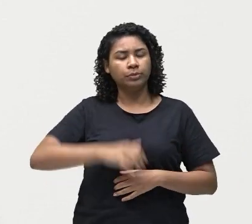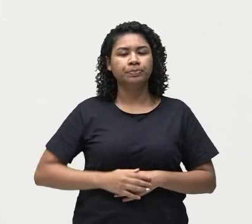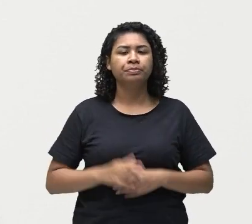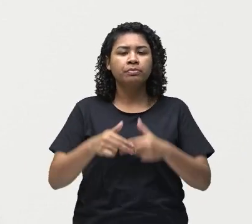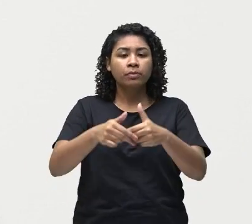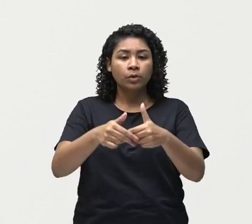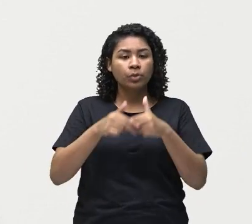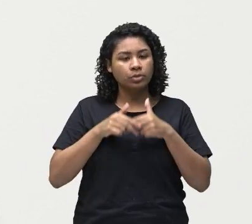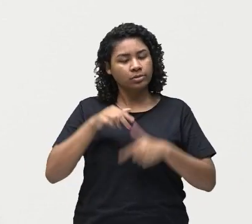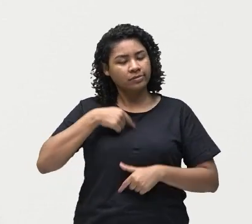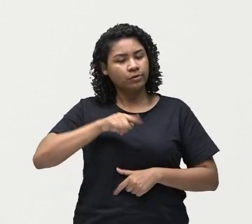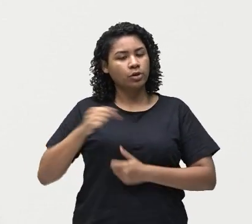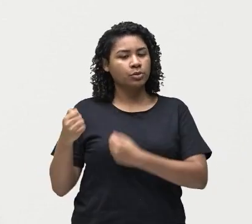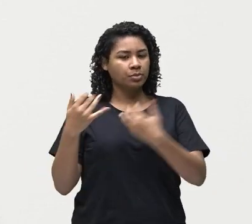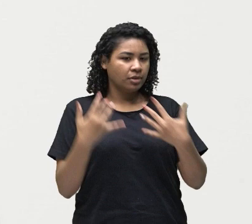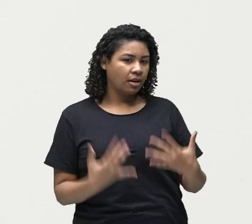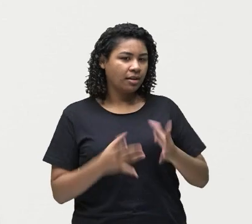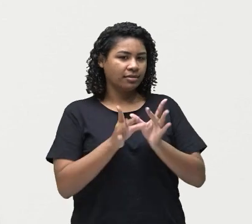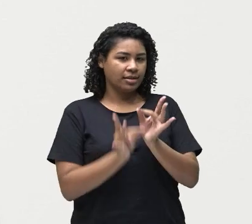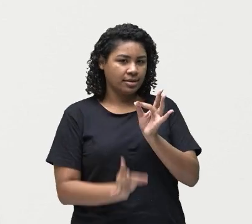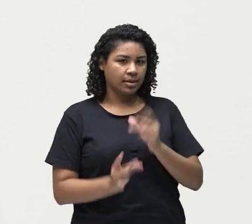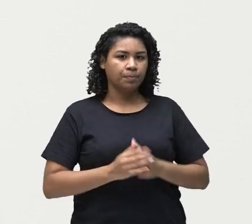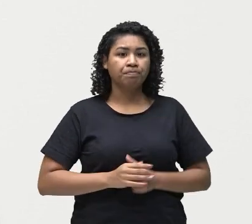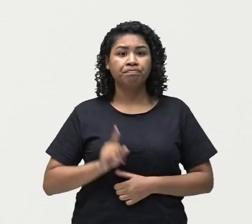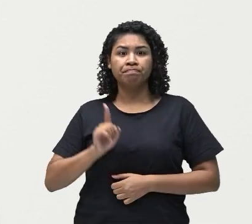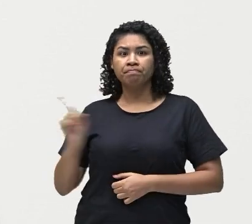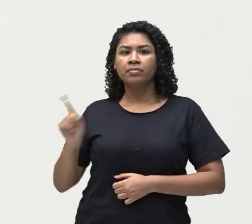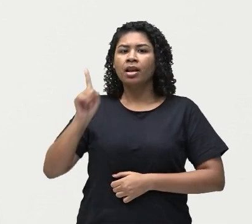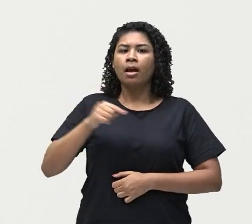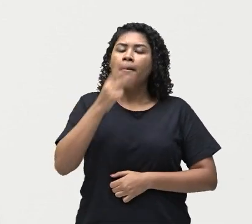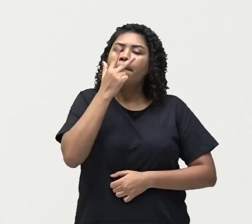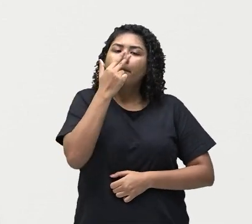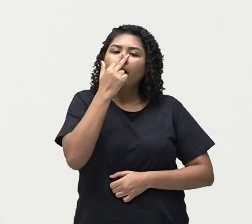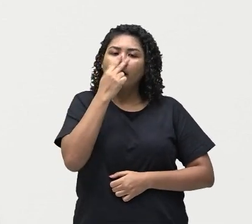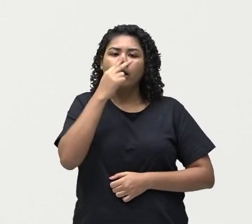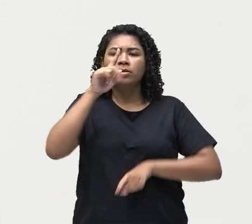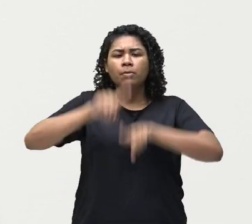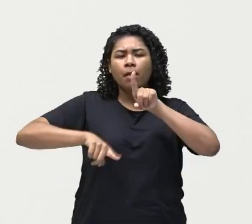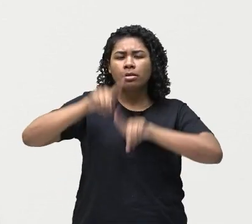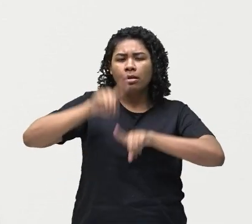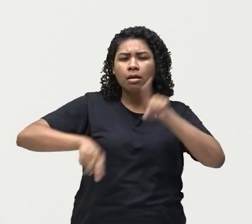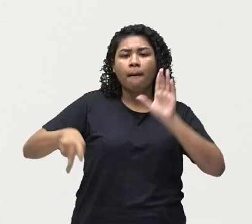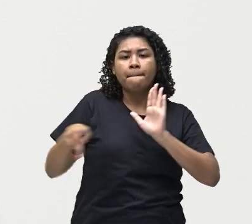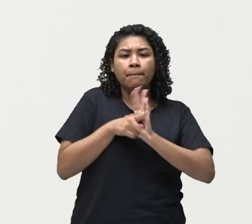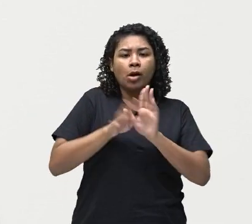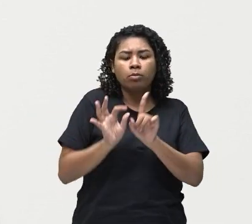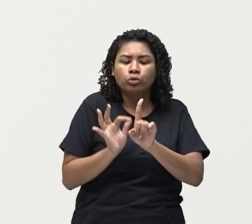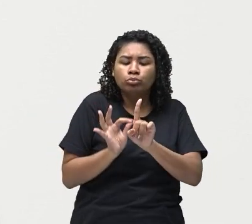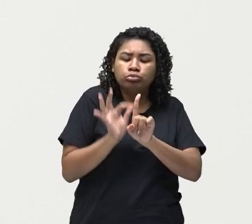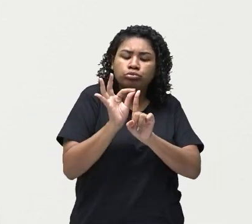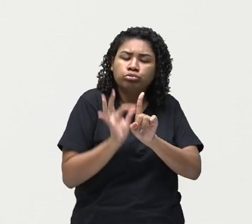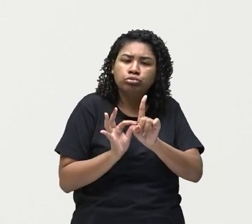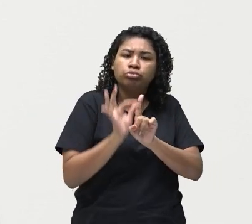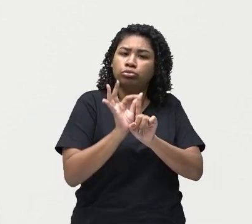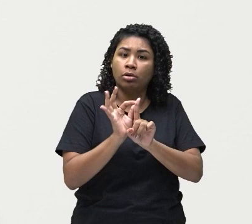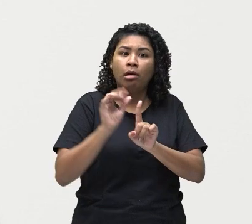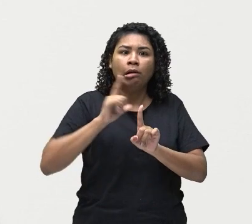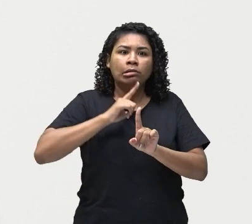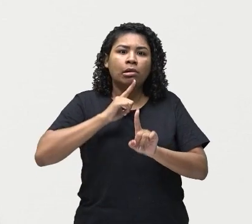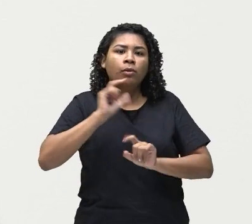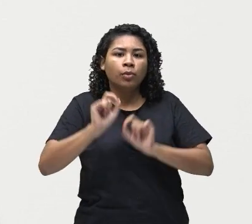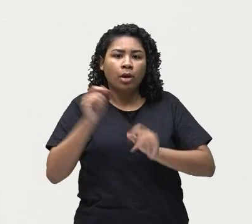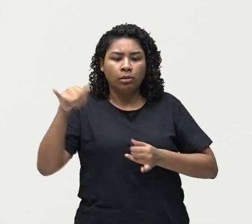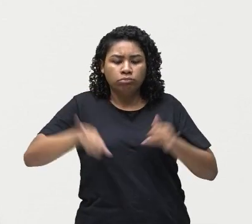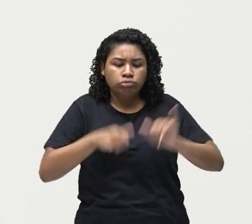combustão interna é uma máquina térmica que transforma a energia proveniente de uma reação